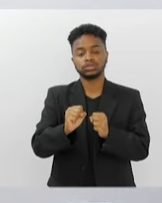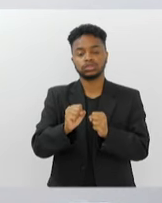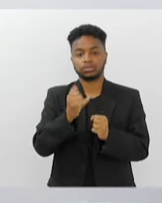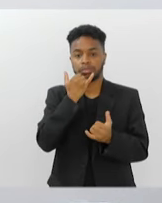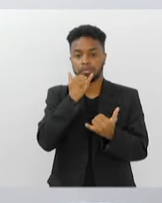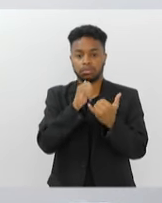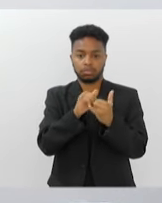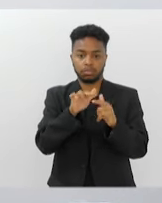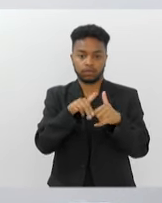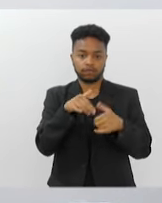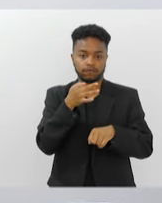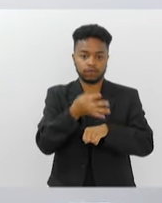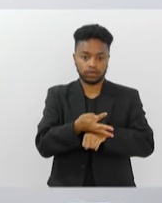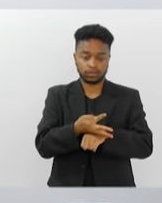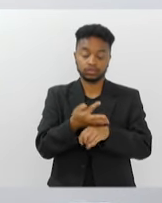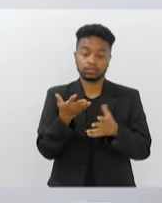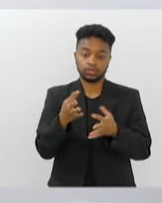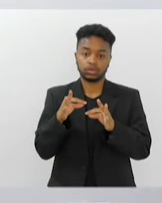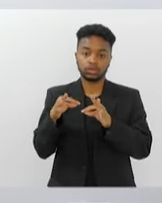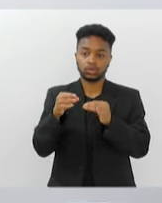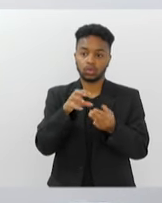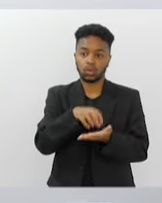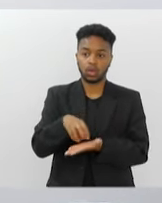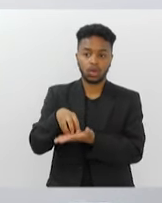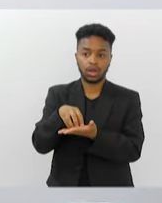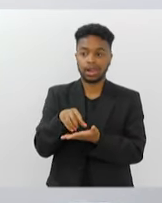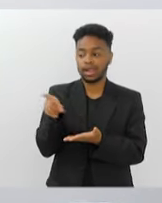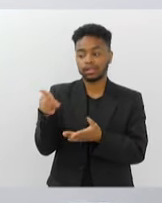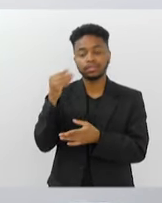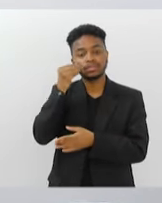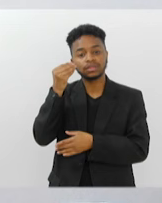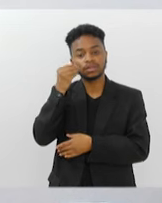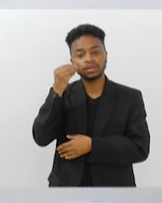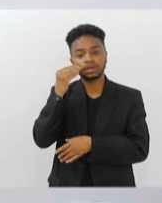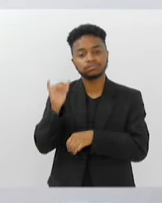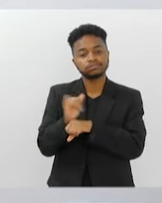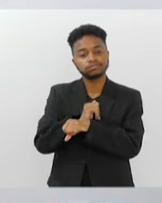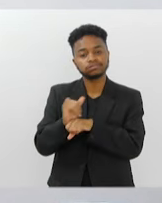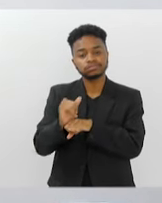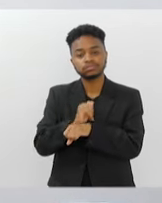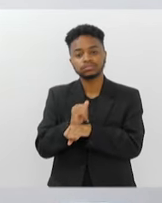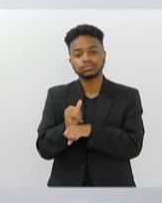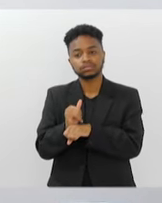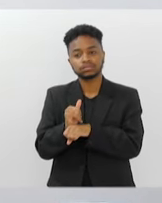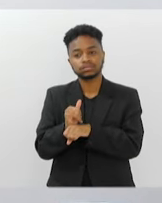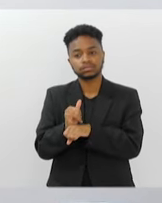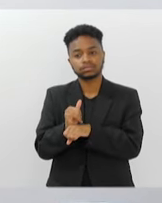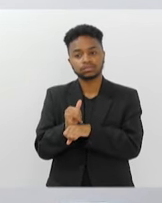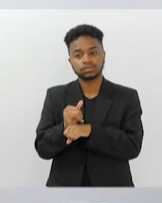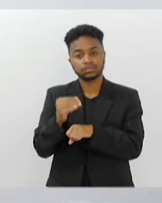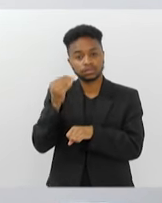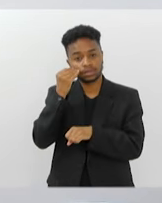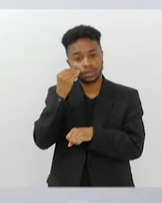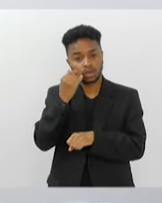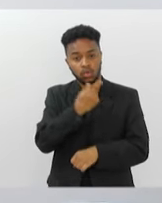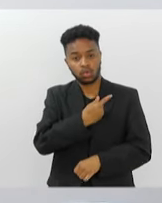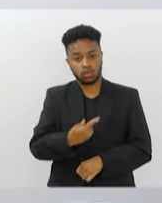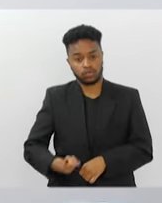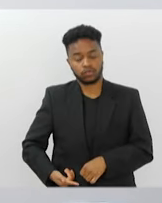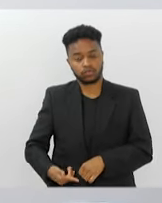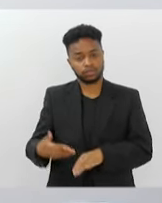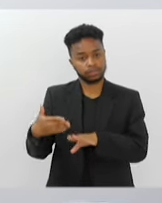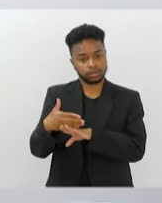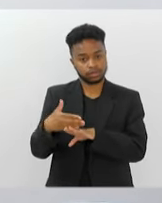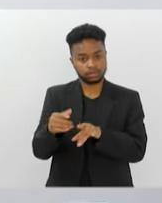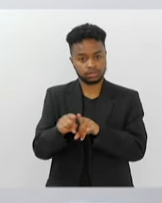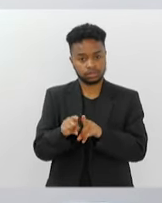todos os órgãos ou seja lá eles tentam buscar algum meio de fazer com que o governo do estado este o próprio governo